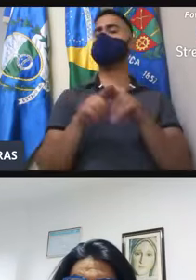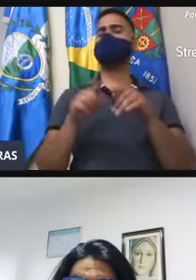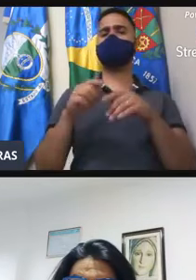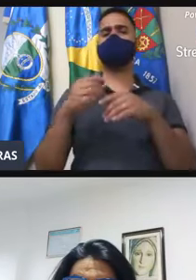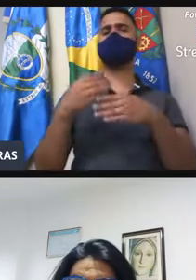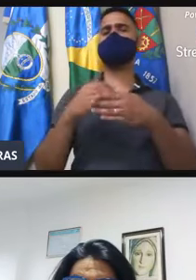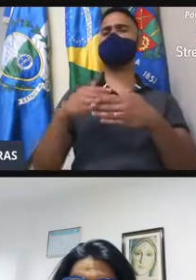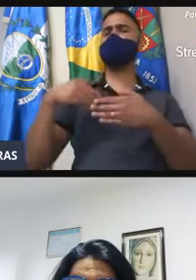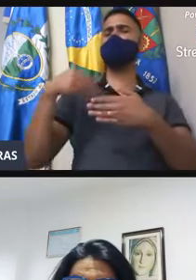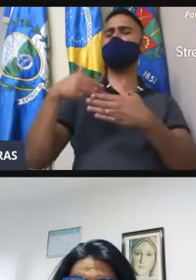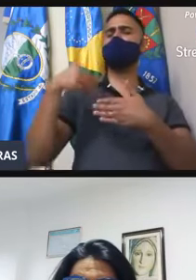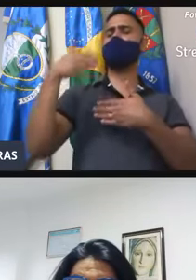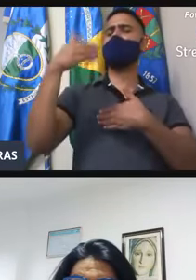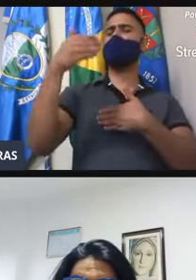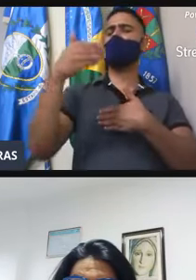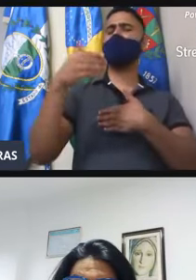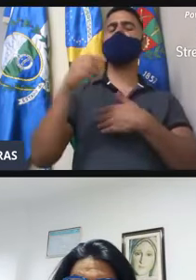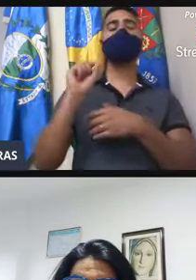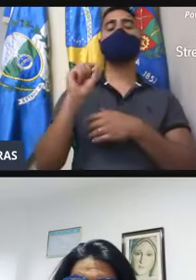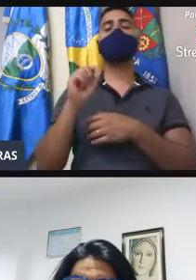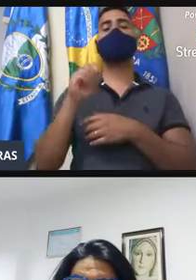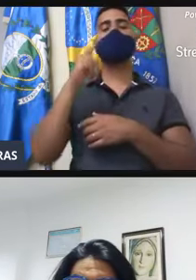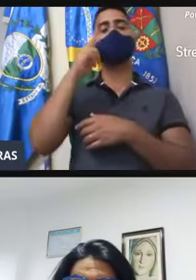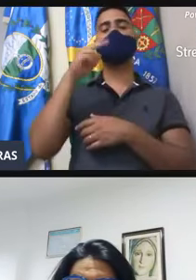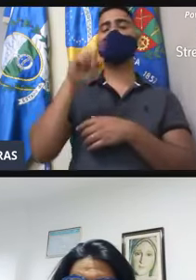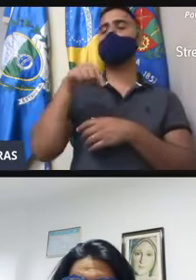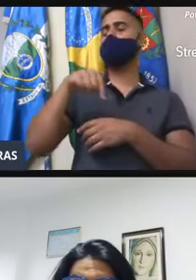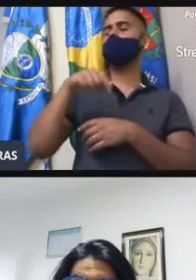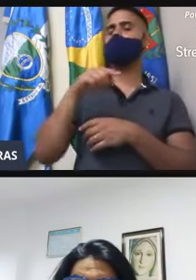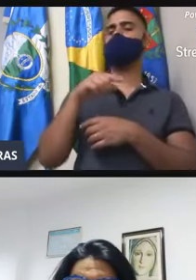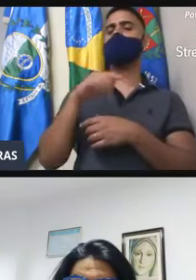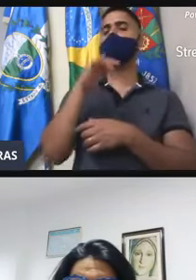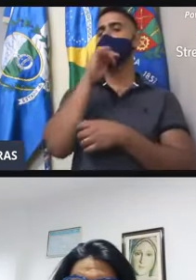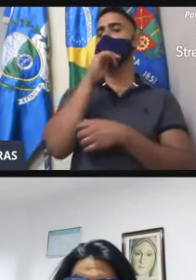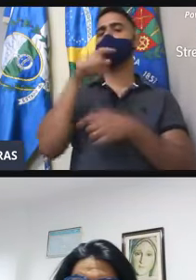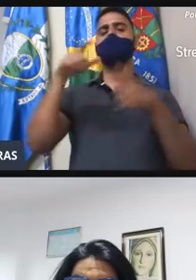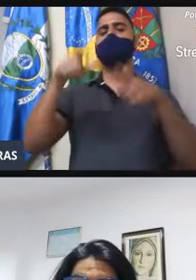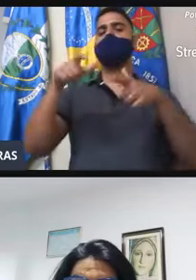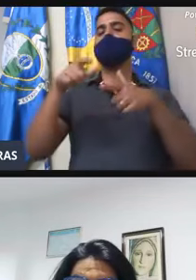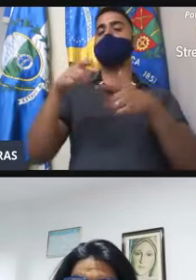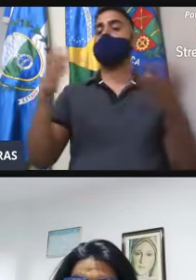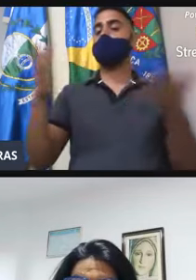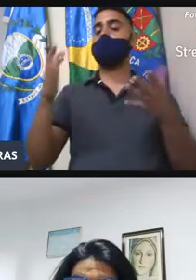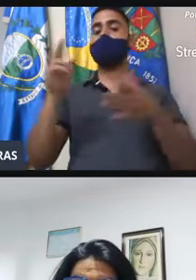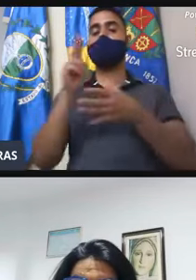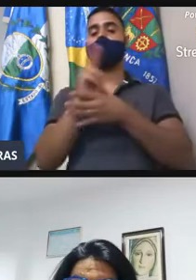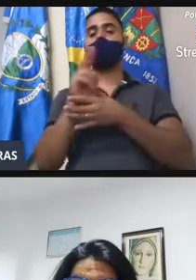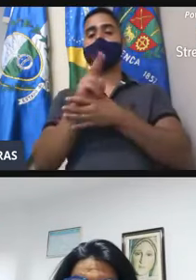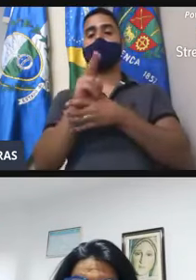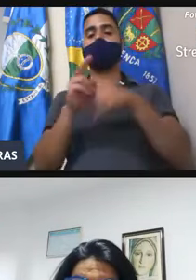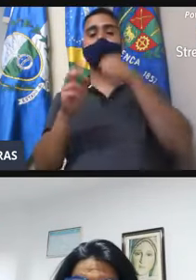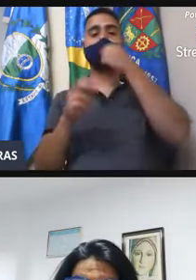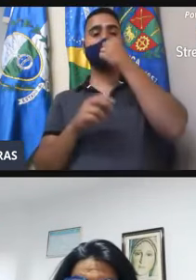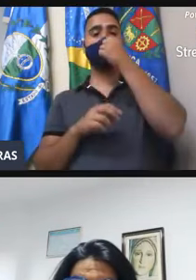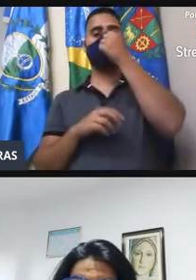além, Denise, do que se a gente vê na nossa região. Valença hoje tem